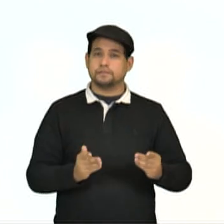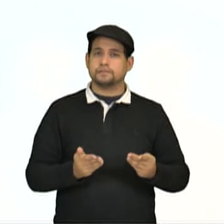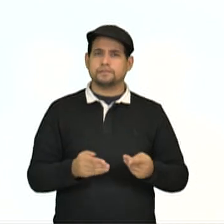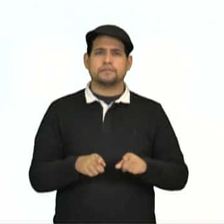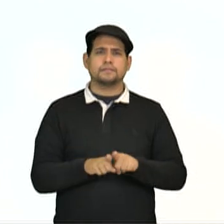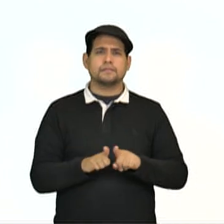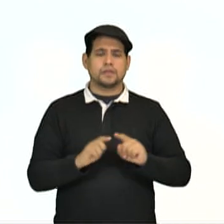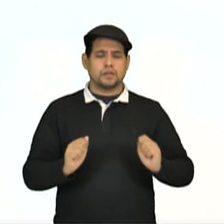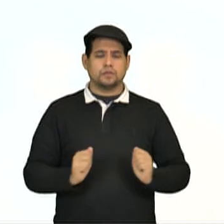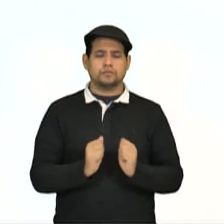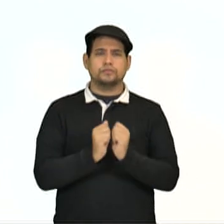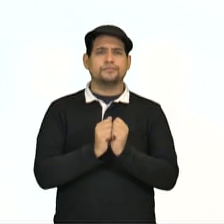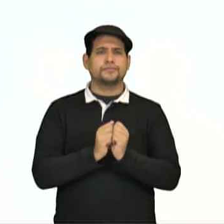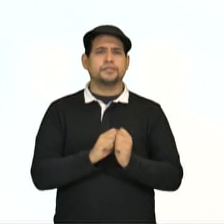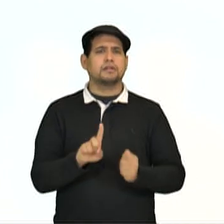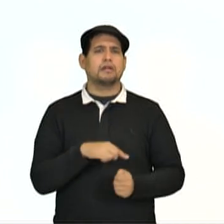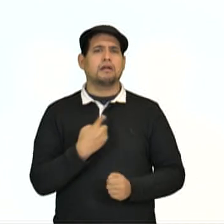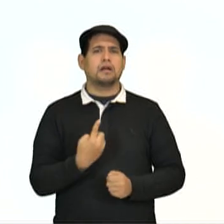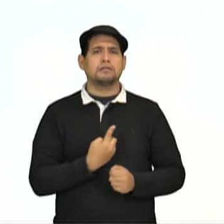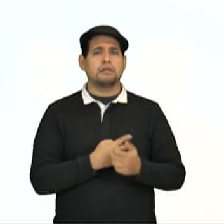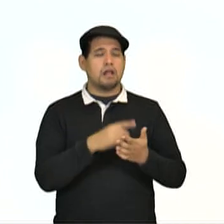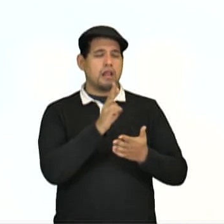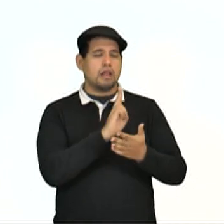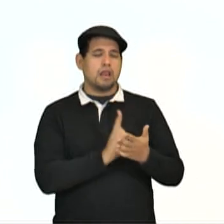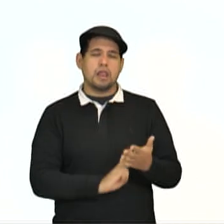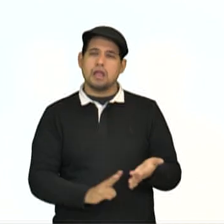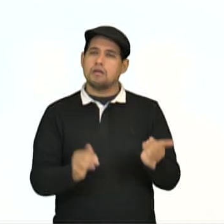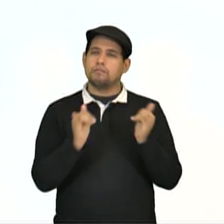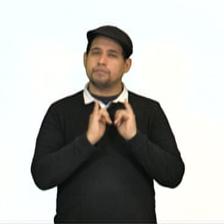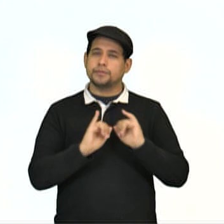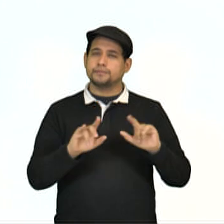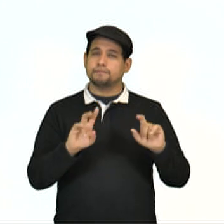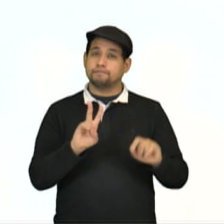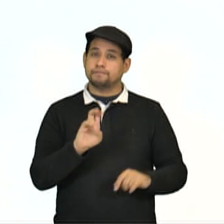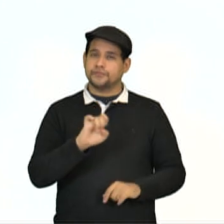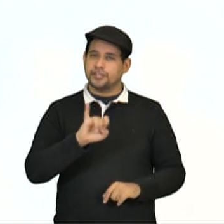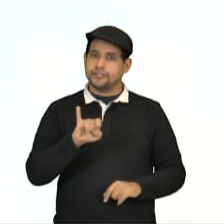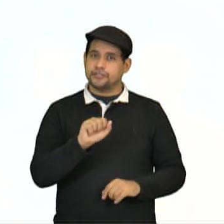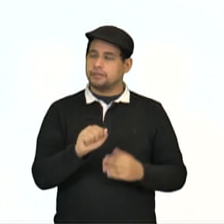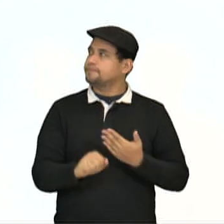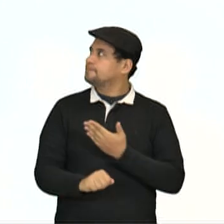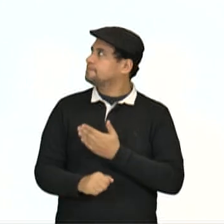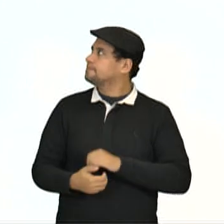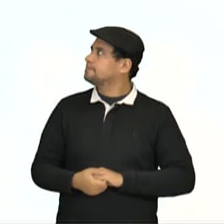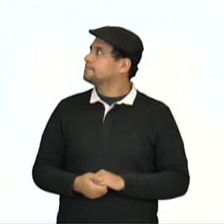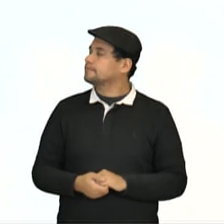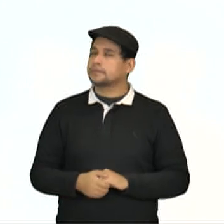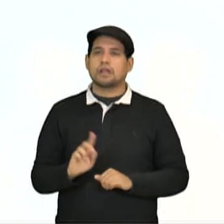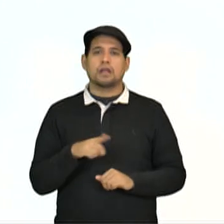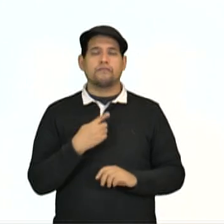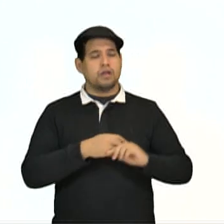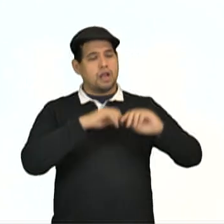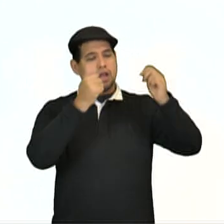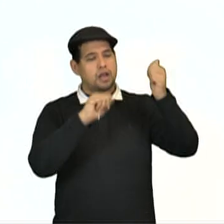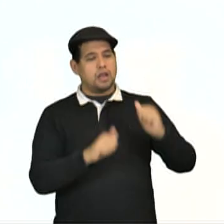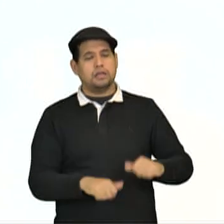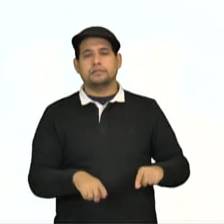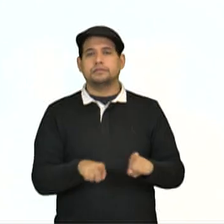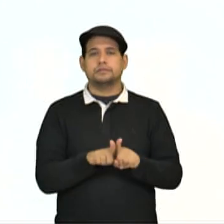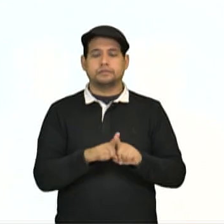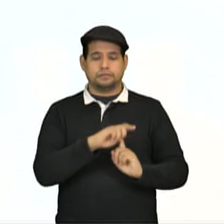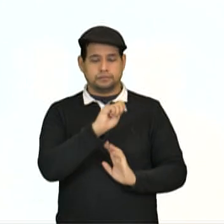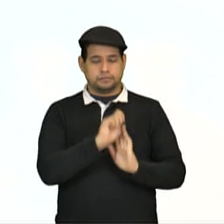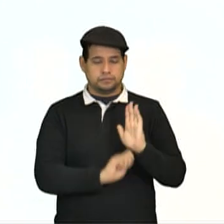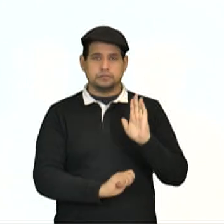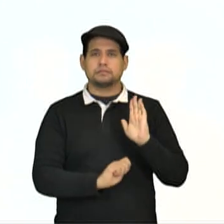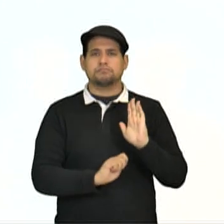para que juntos nós possamos ler essa reportagem aqui da Veja. Vamos lá, então, conferir o